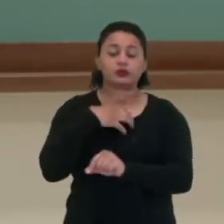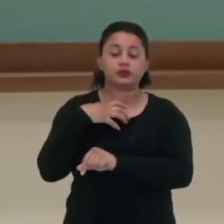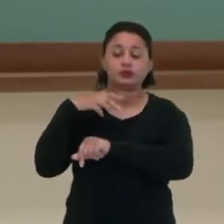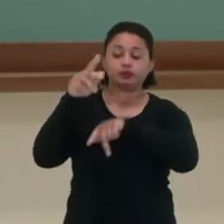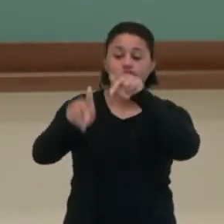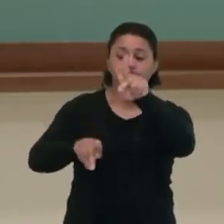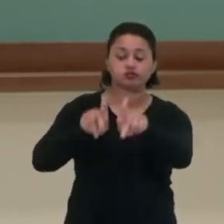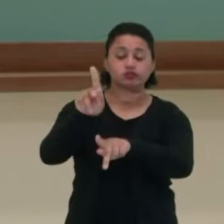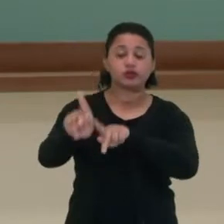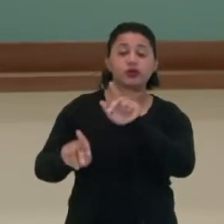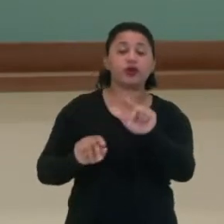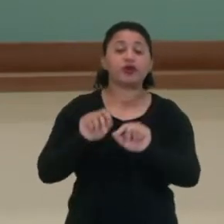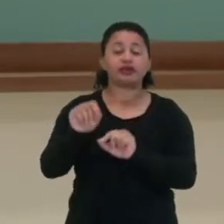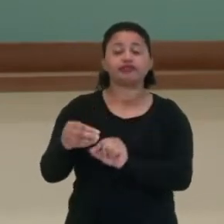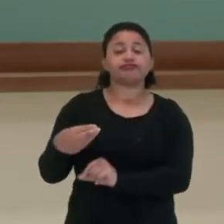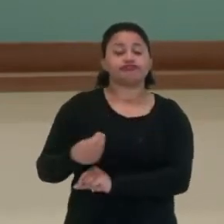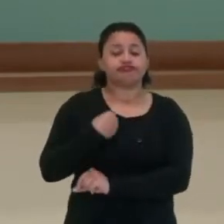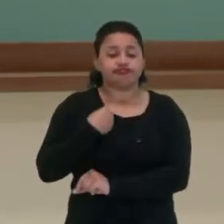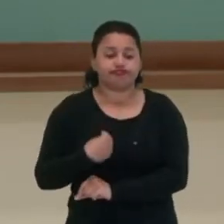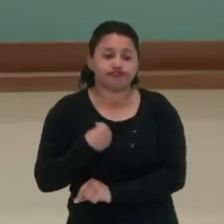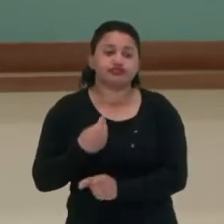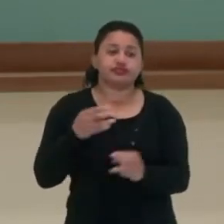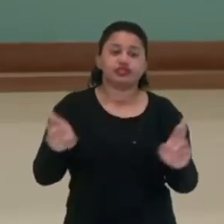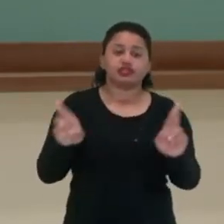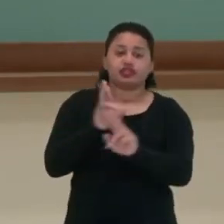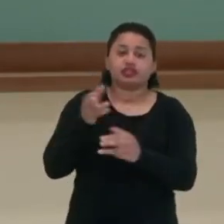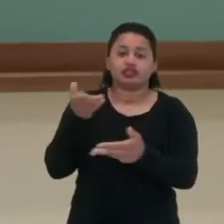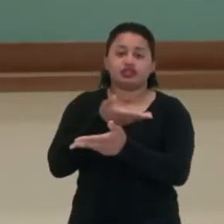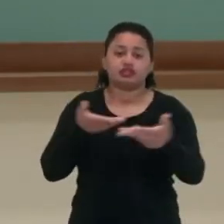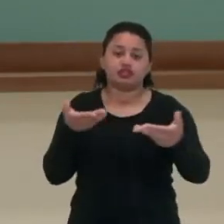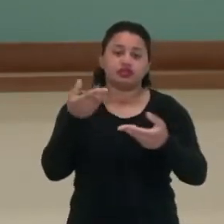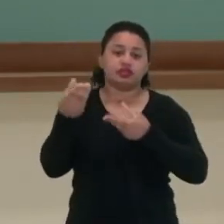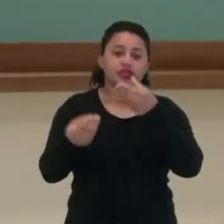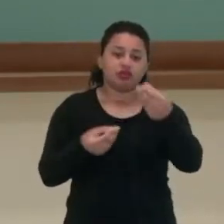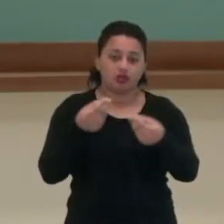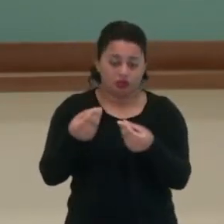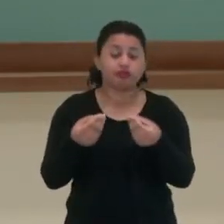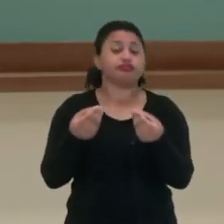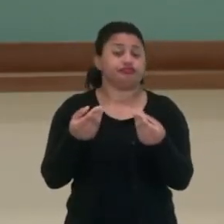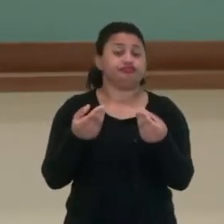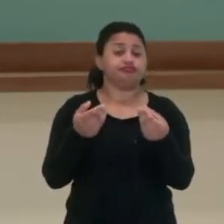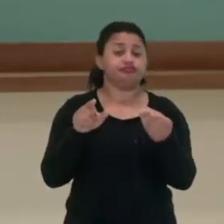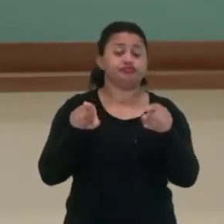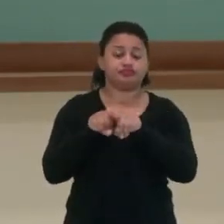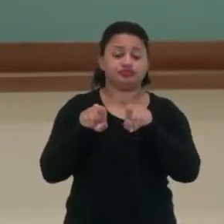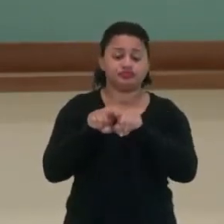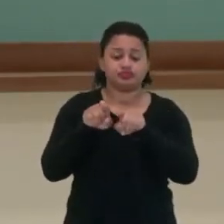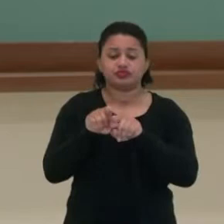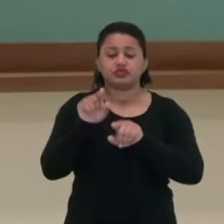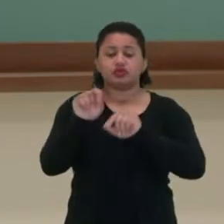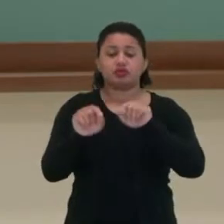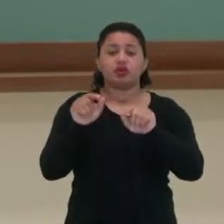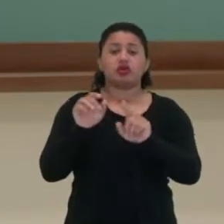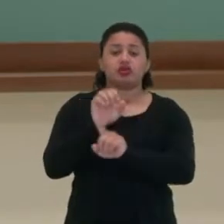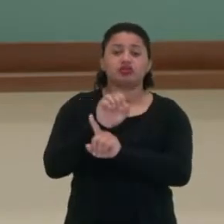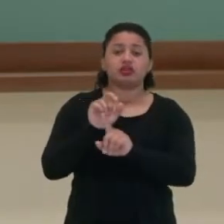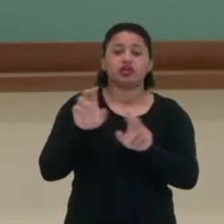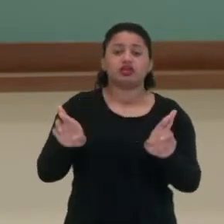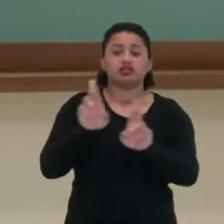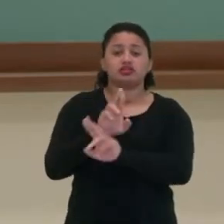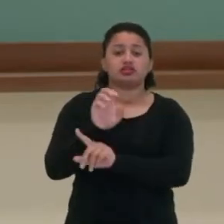povos eles vivem e como eles se relacionam politicamente e também um pouco sobre as relações sociais entre esses